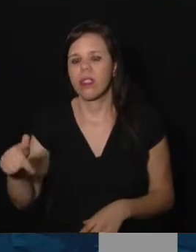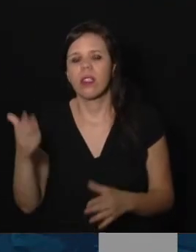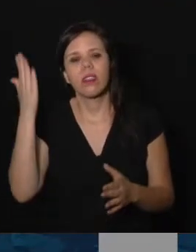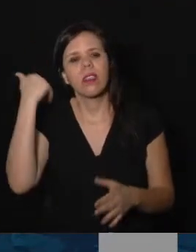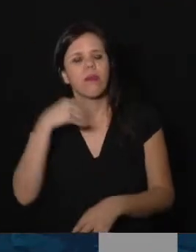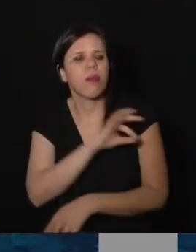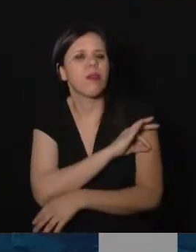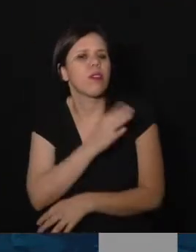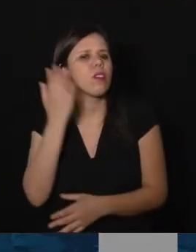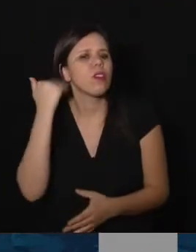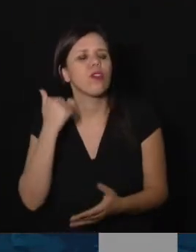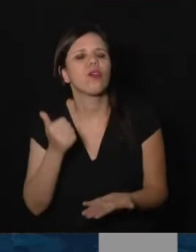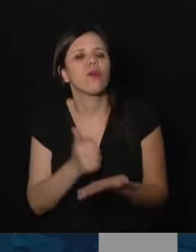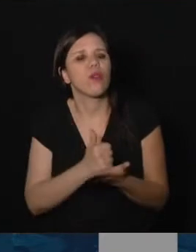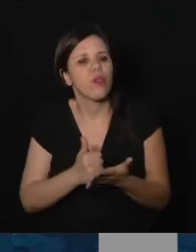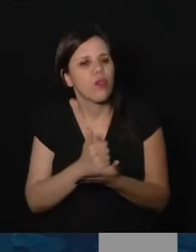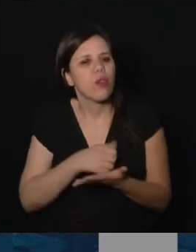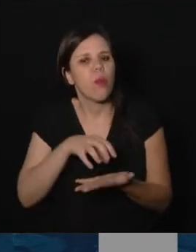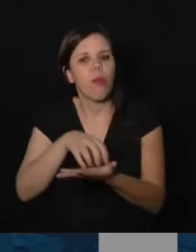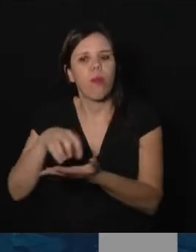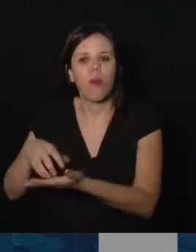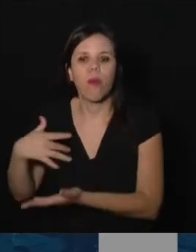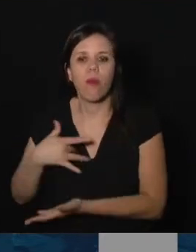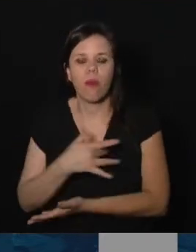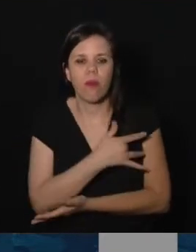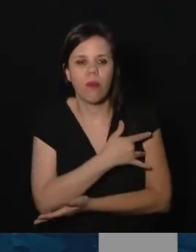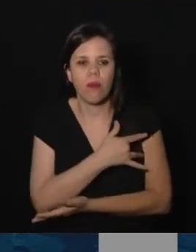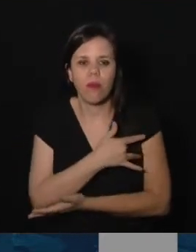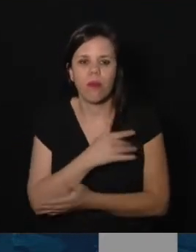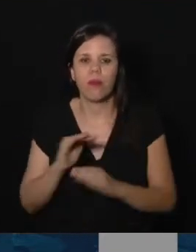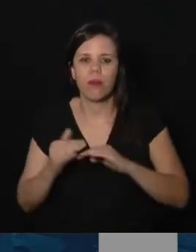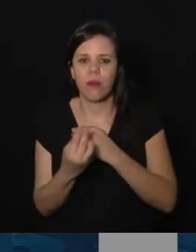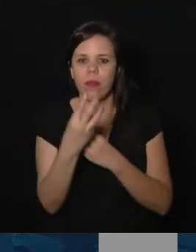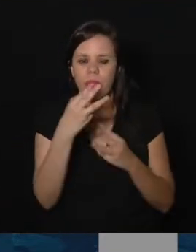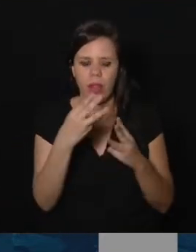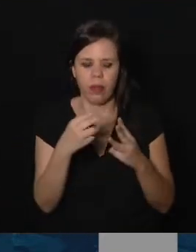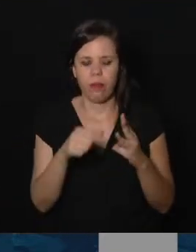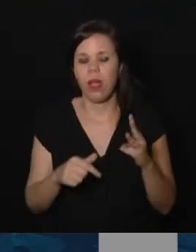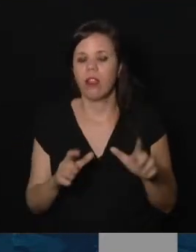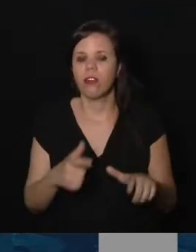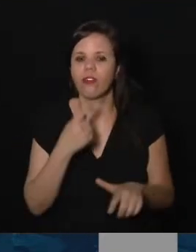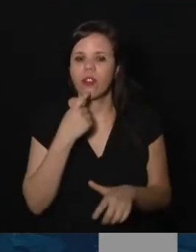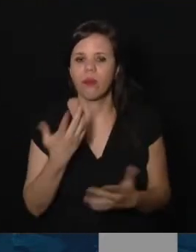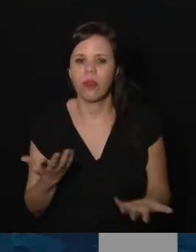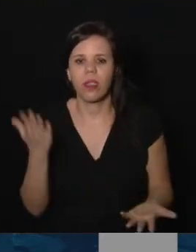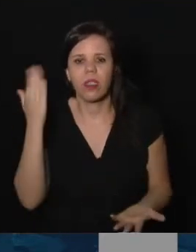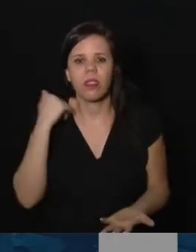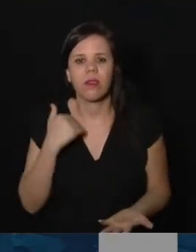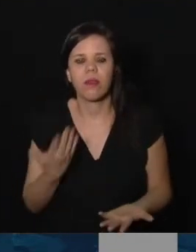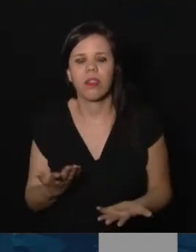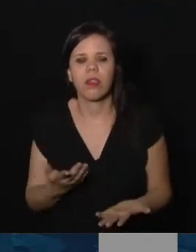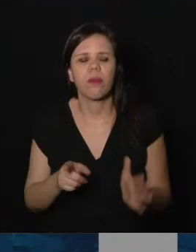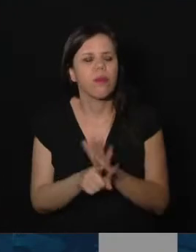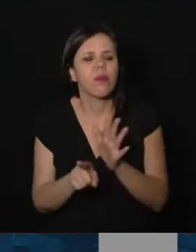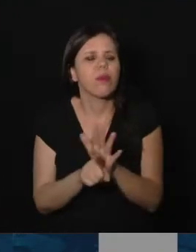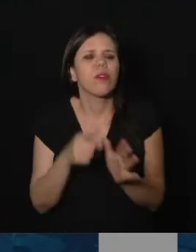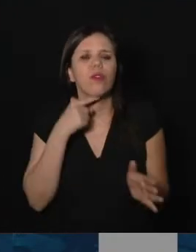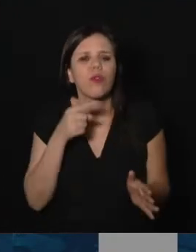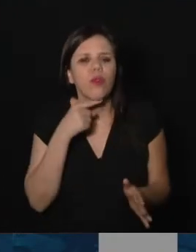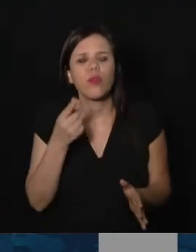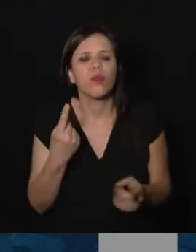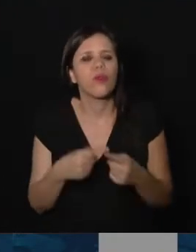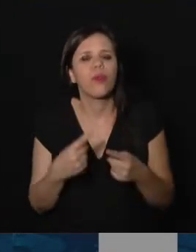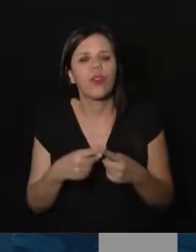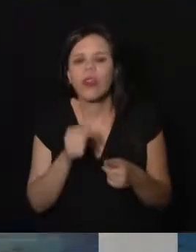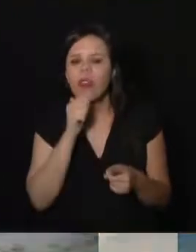executivo sobre as farmácias dos postos de saúde do Parque Figueira, da Vila IP e Santa Odila. O parlamentar questiona o fato de as farmácias